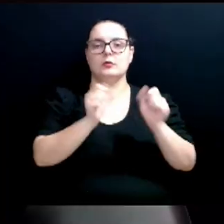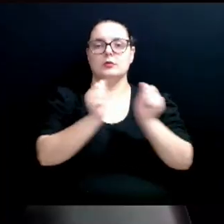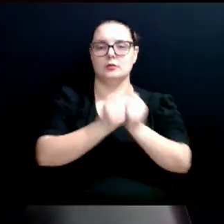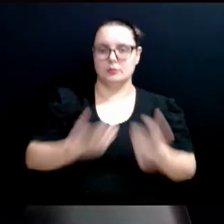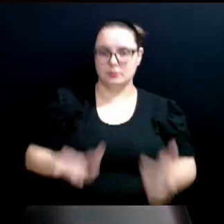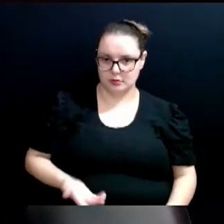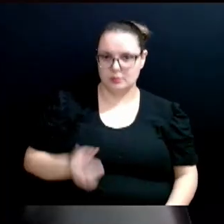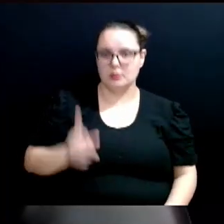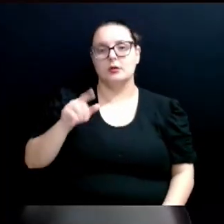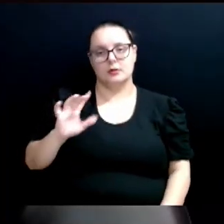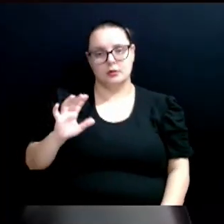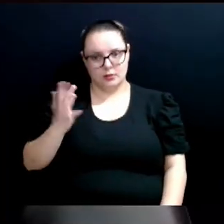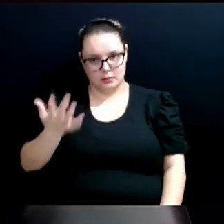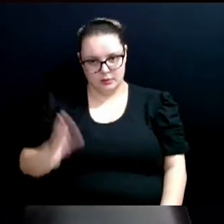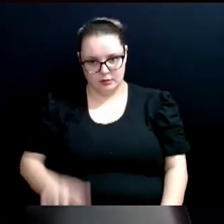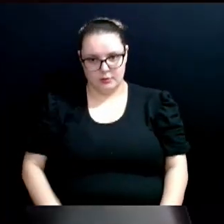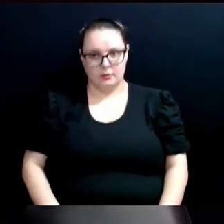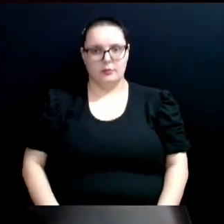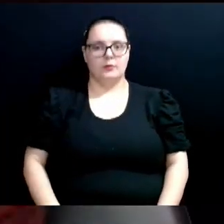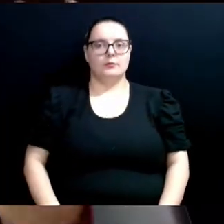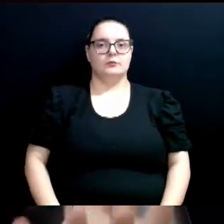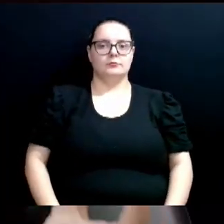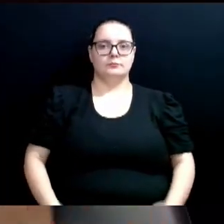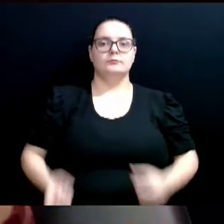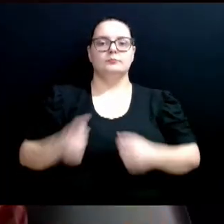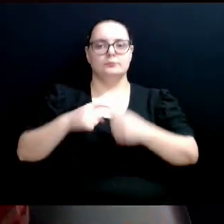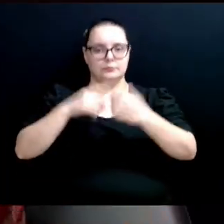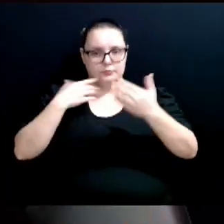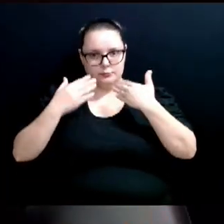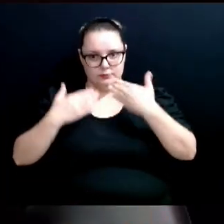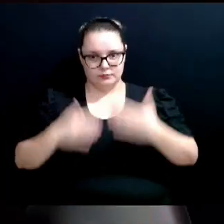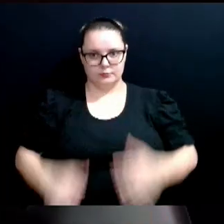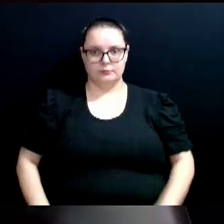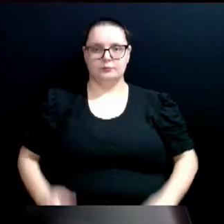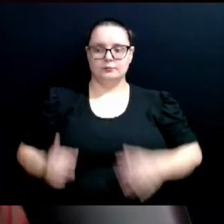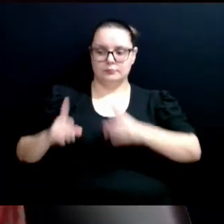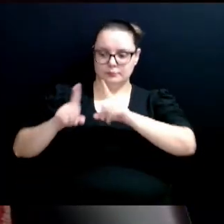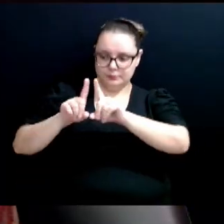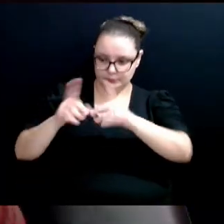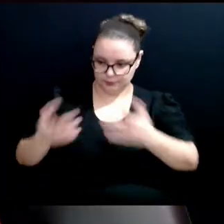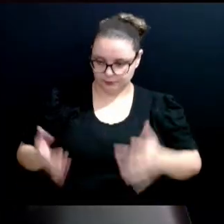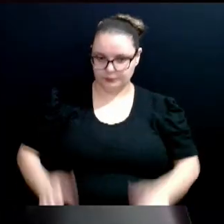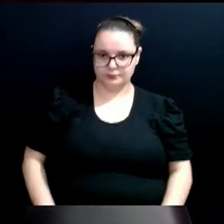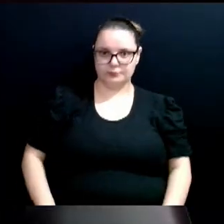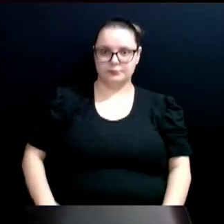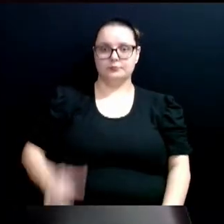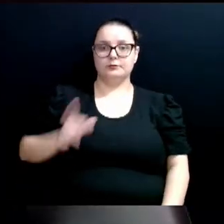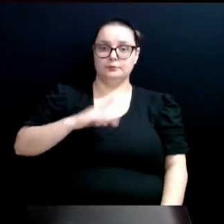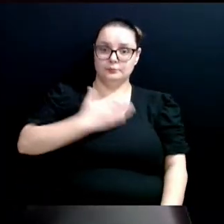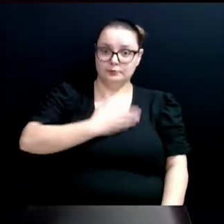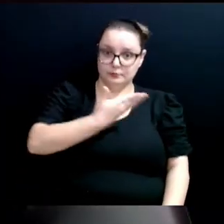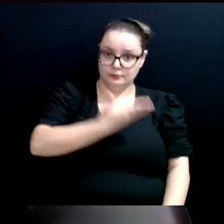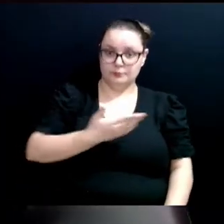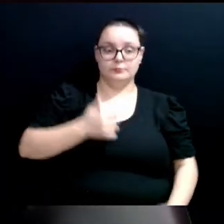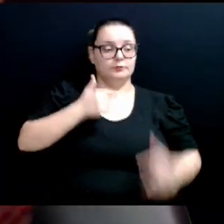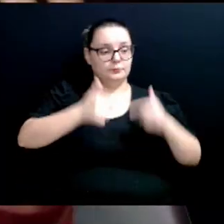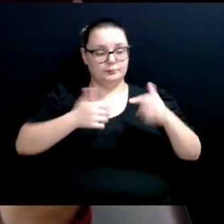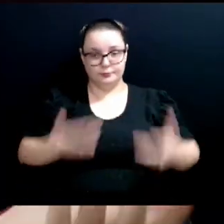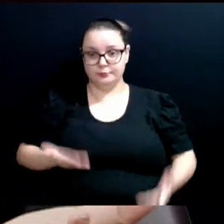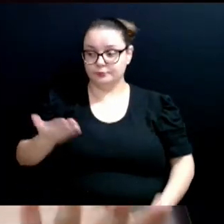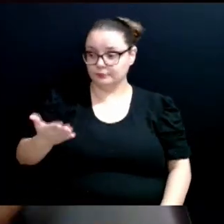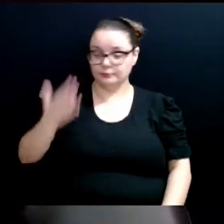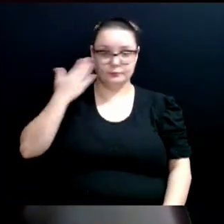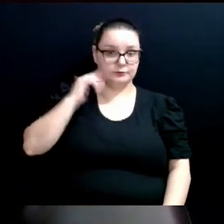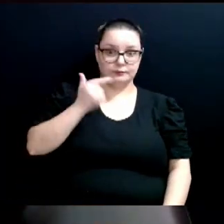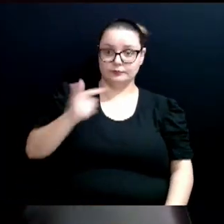acontece. A gente volta no diálogo. Companheiro, eu tenho esse colega, ele é meu colega de trabalho, você sabe que não tem nada, já